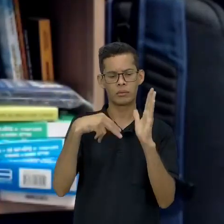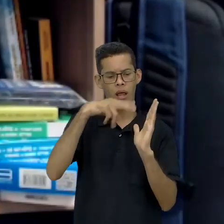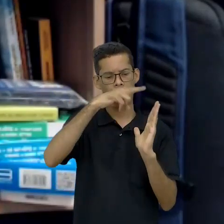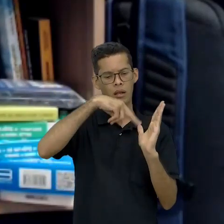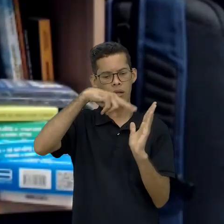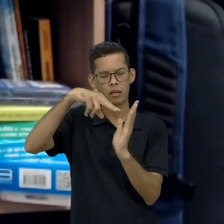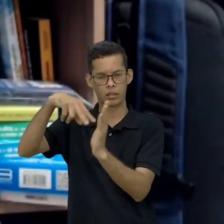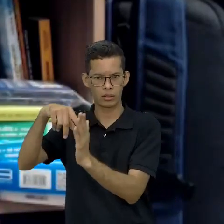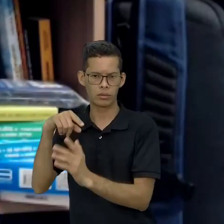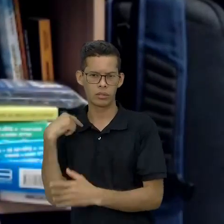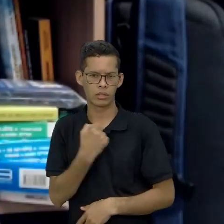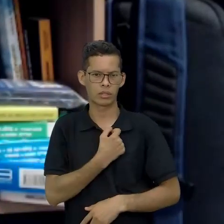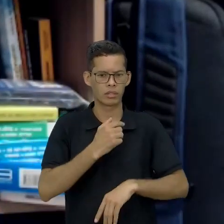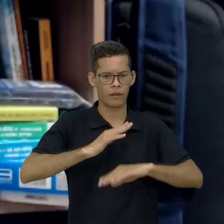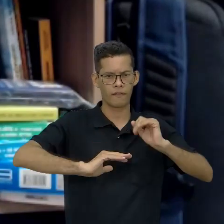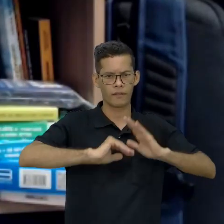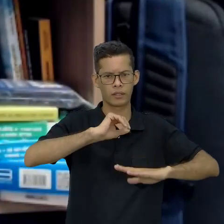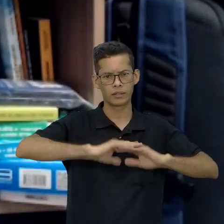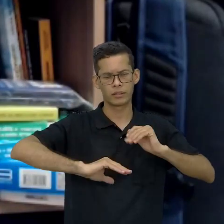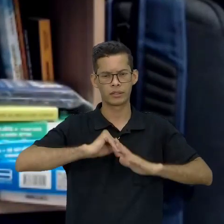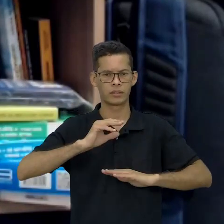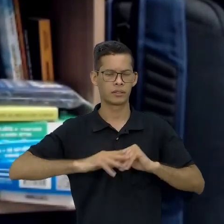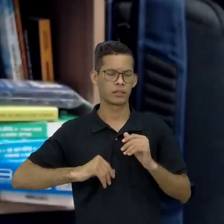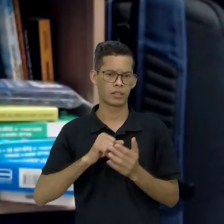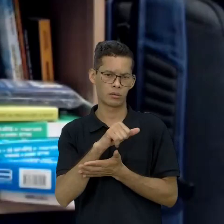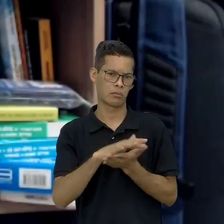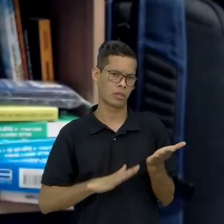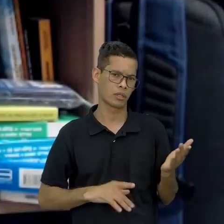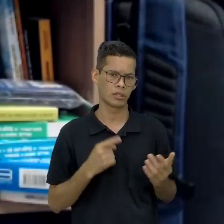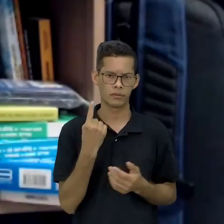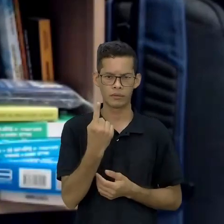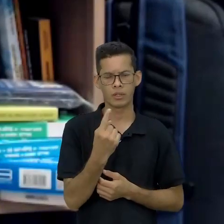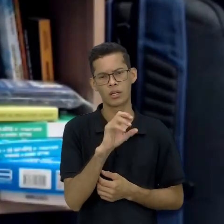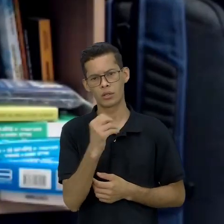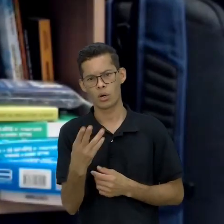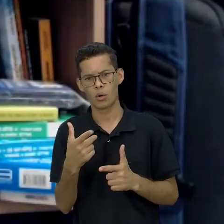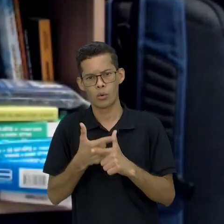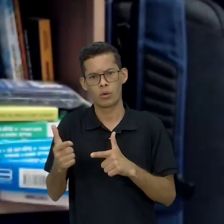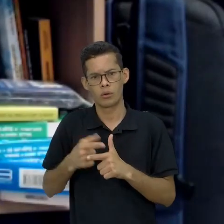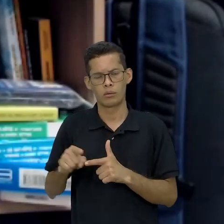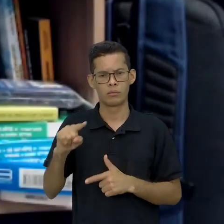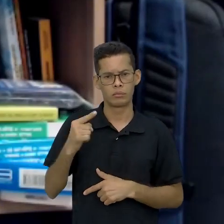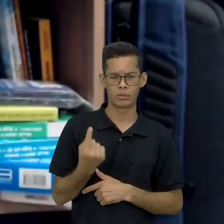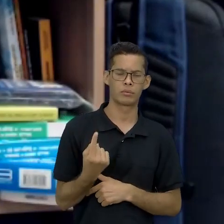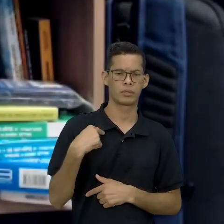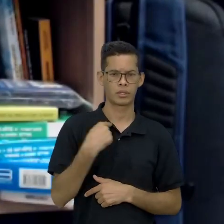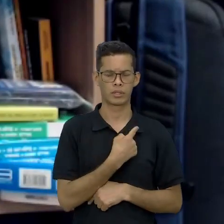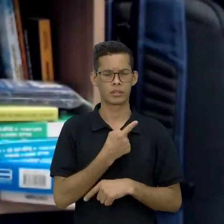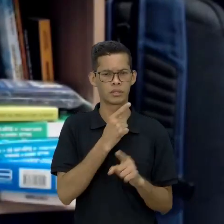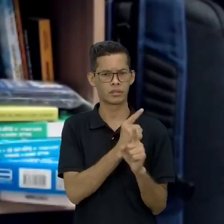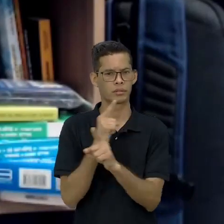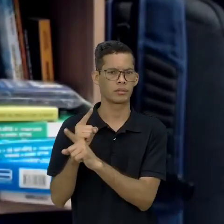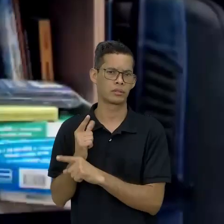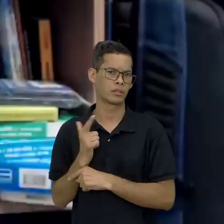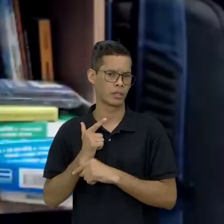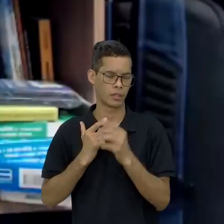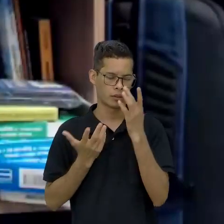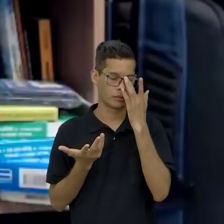que nós estamos fazendo de uma atividade ou de um problema da qual nós nos deparamos?